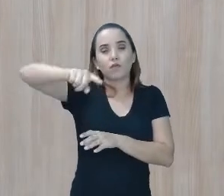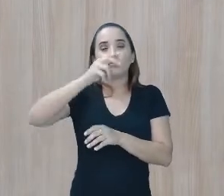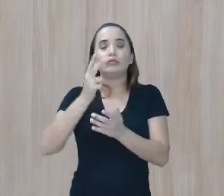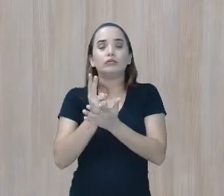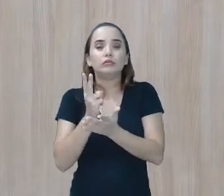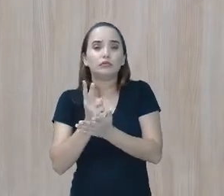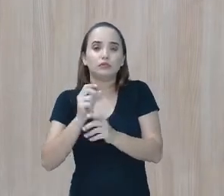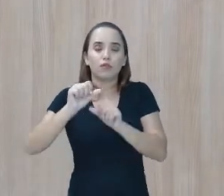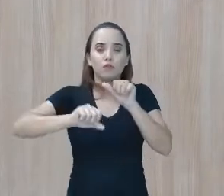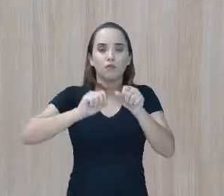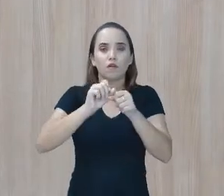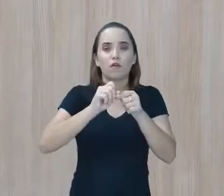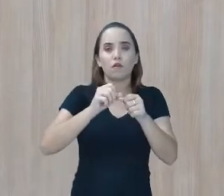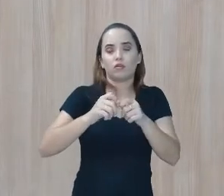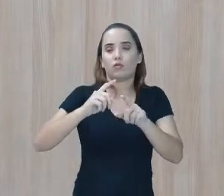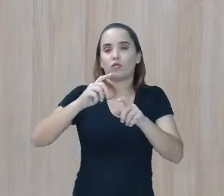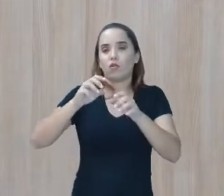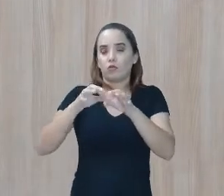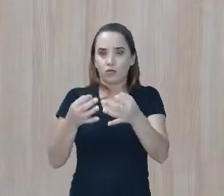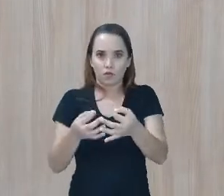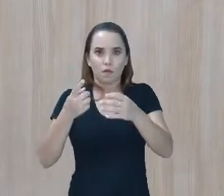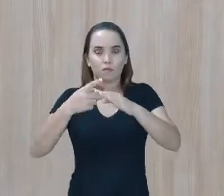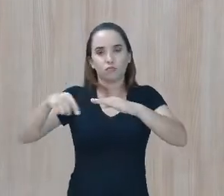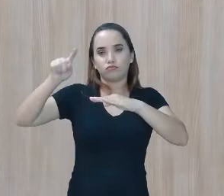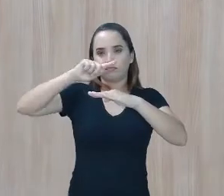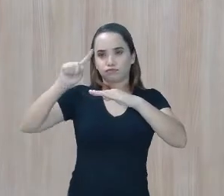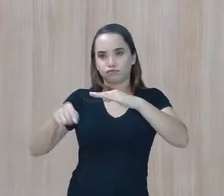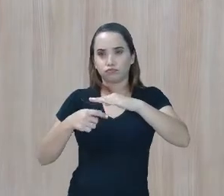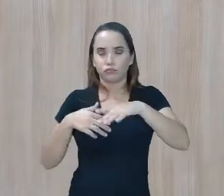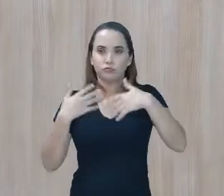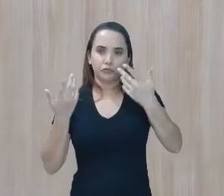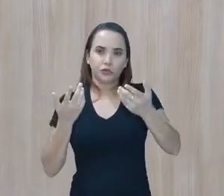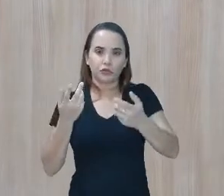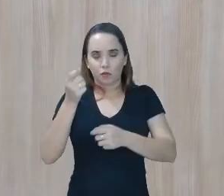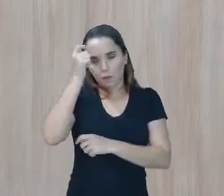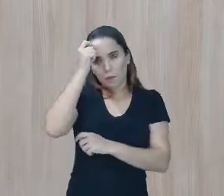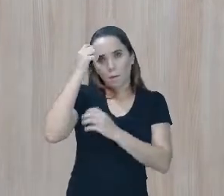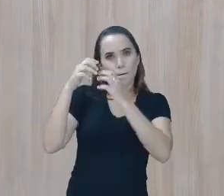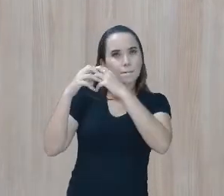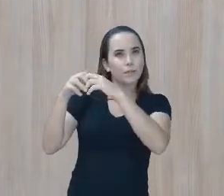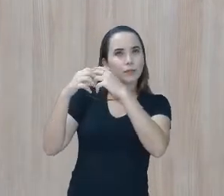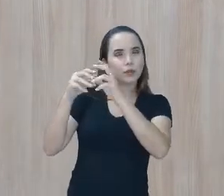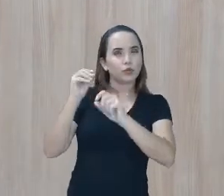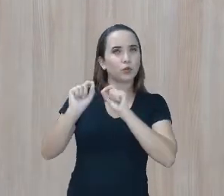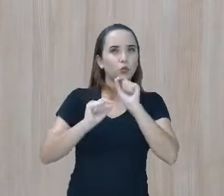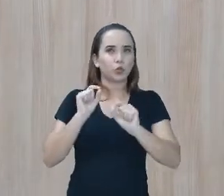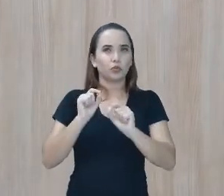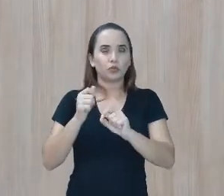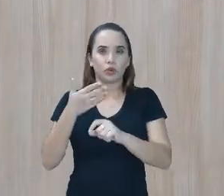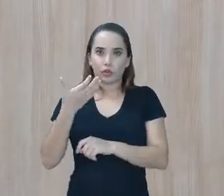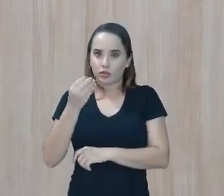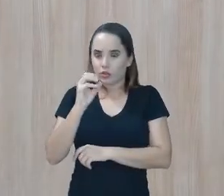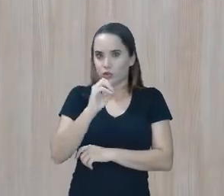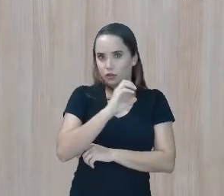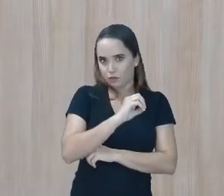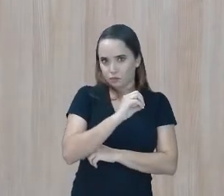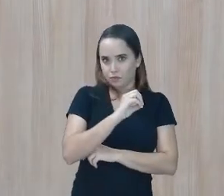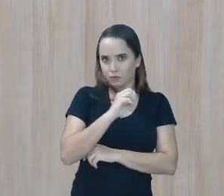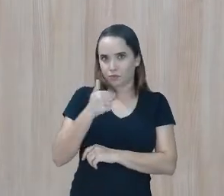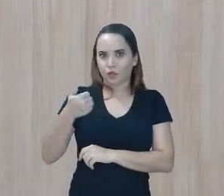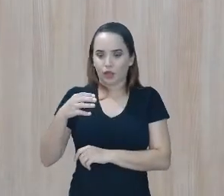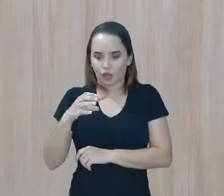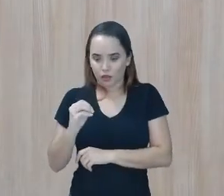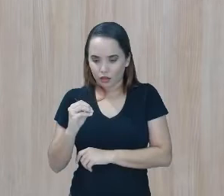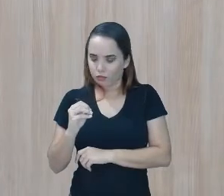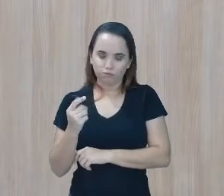você também multiplicar pelo número de cima. Então, no caso aqui, vamos pensar em 100. 10 não dá, o